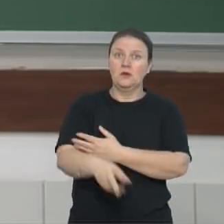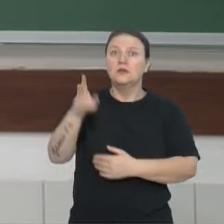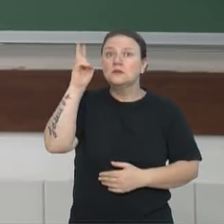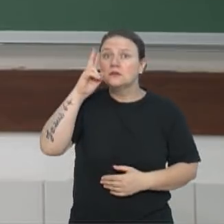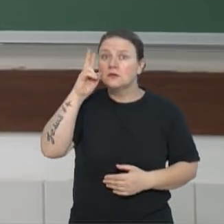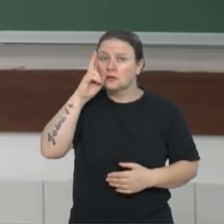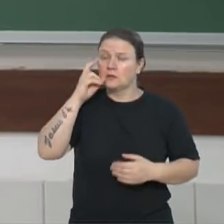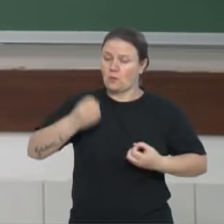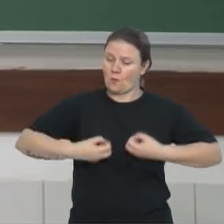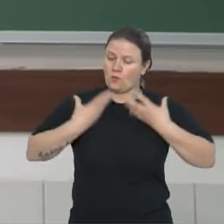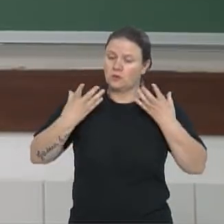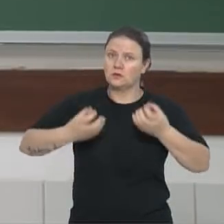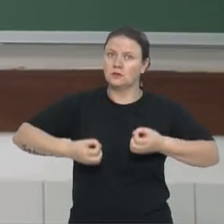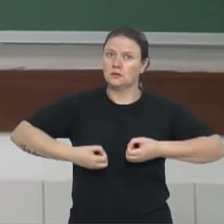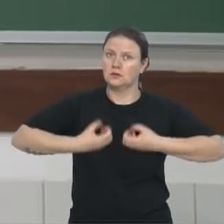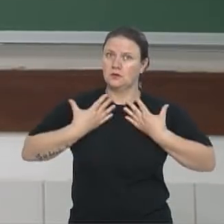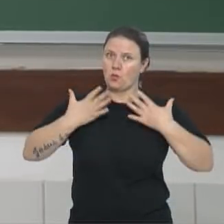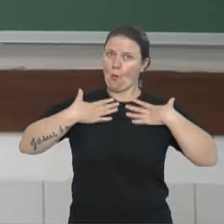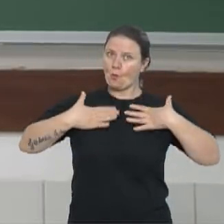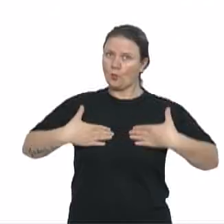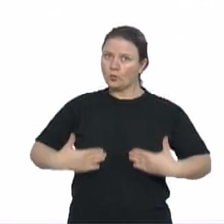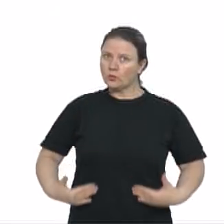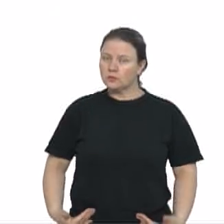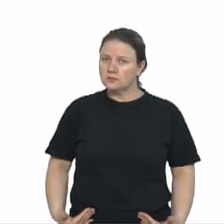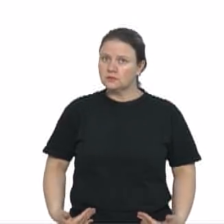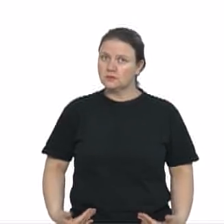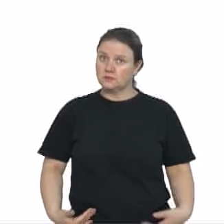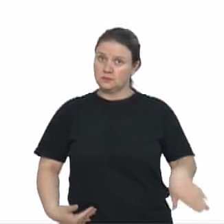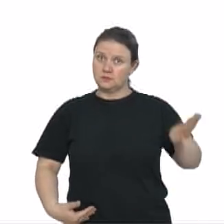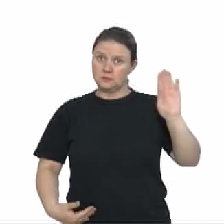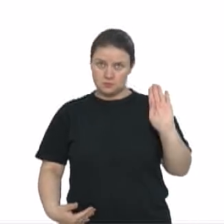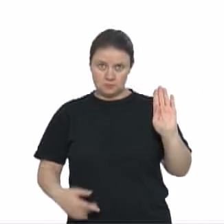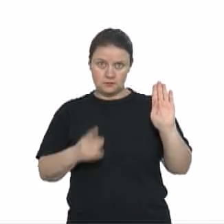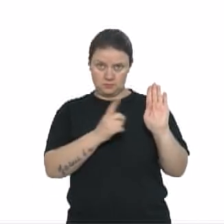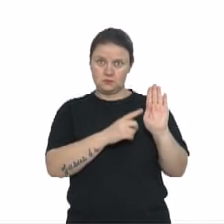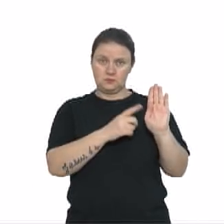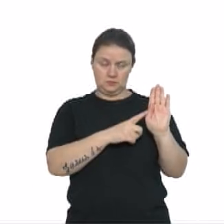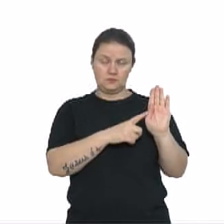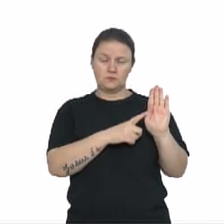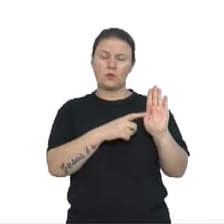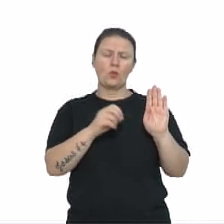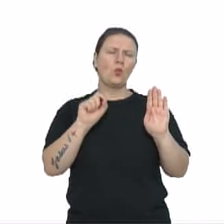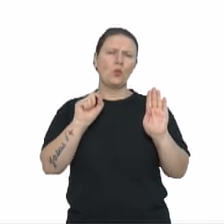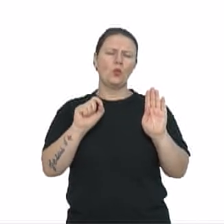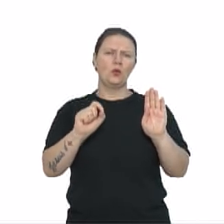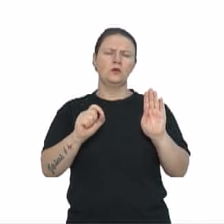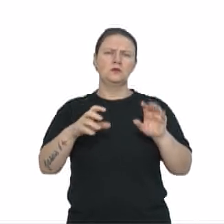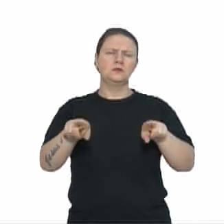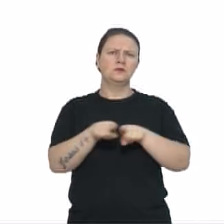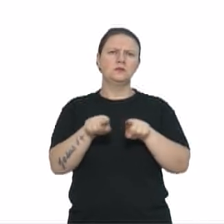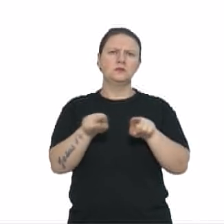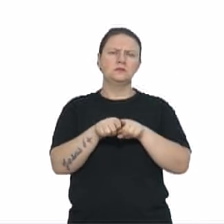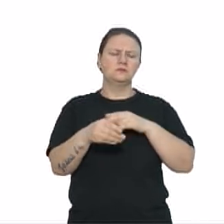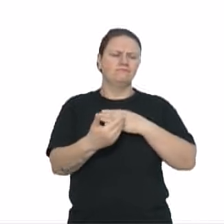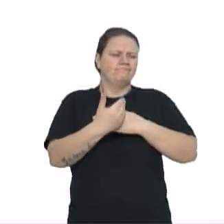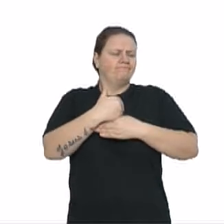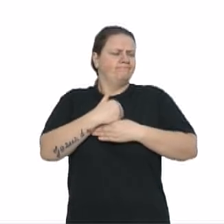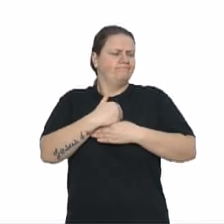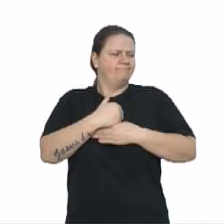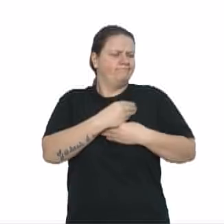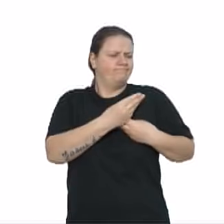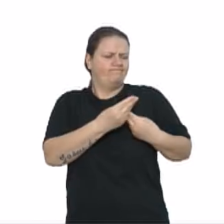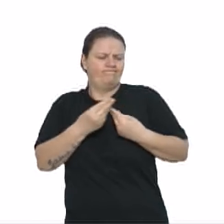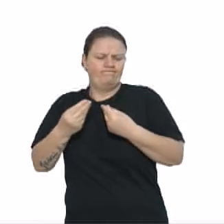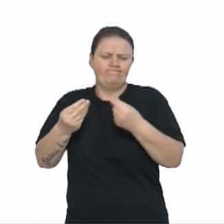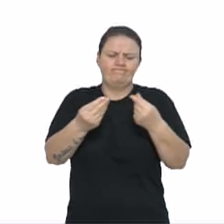expressão corporal. Não esquece. Letra B. Manifestação de sentimentos ou de sensações internas por meio